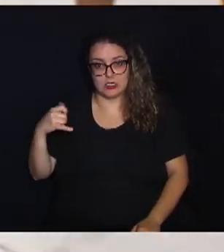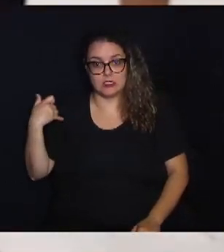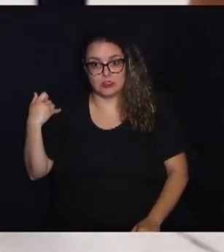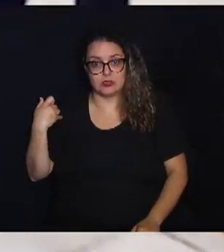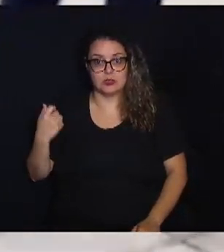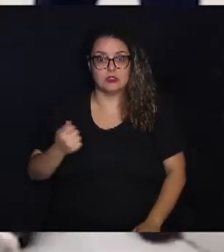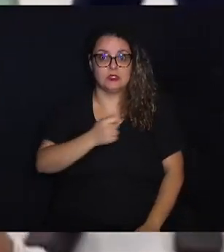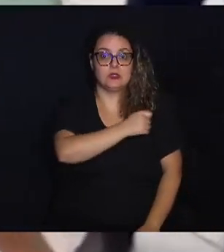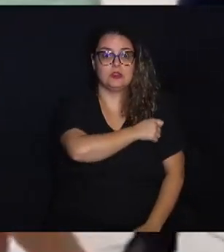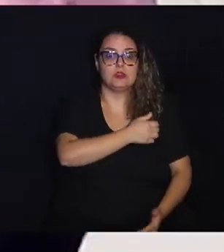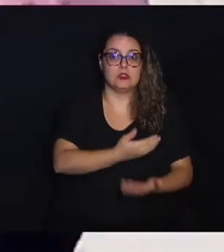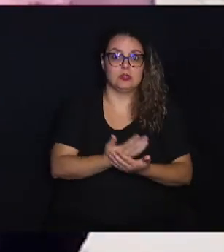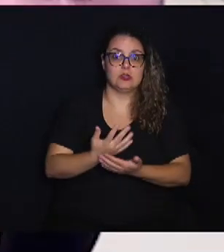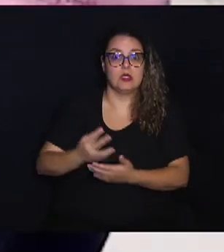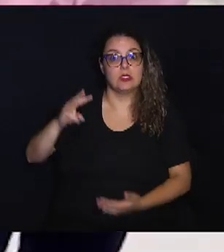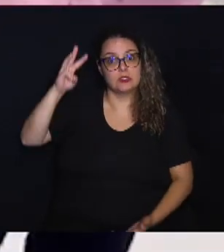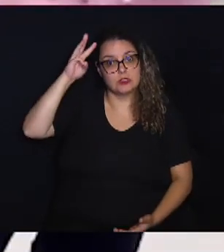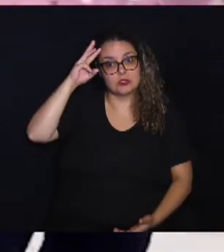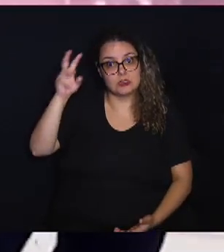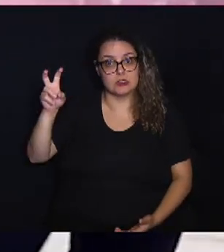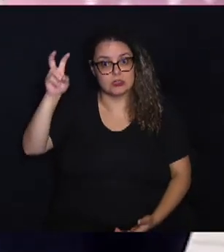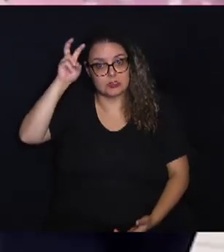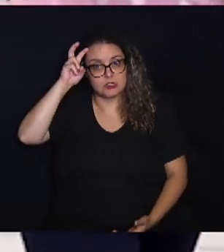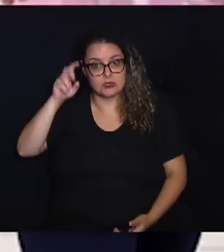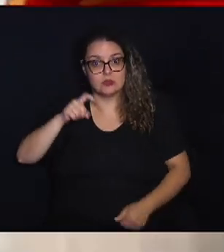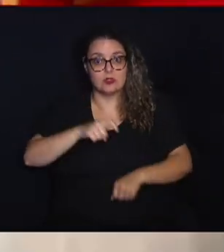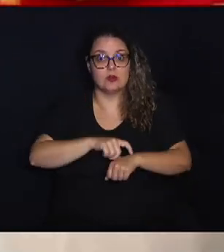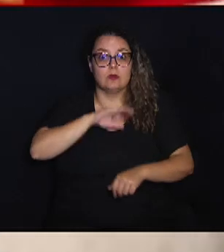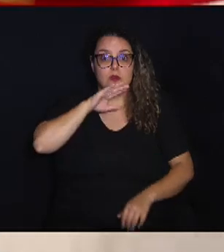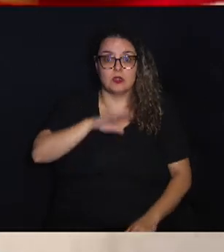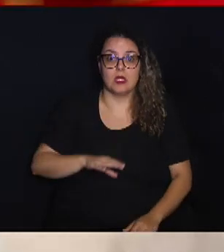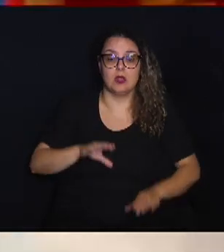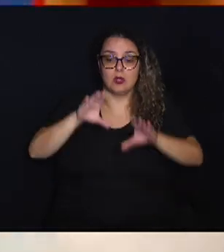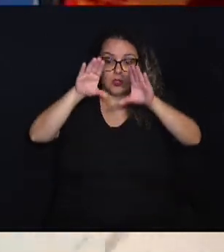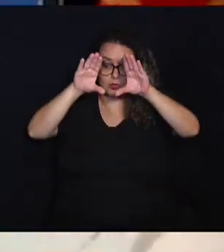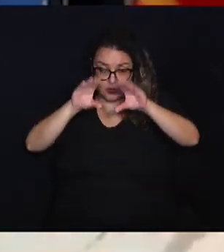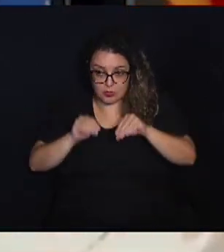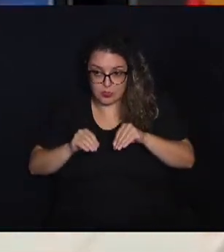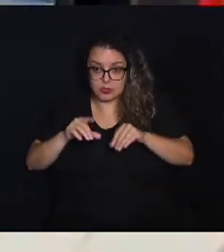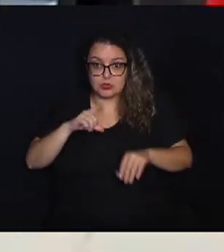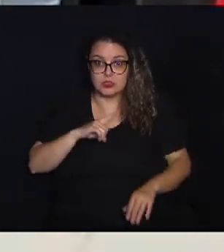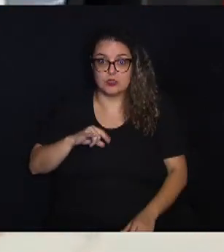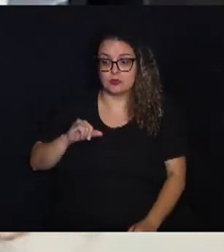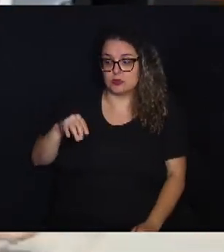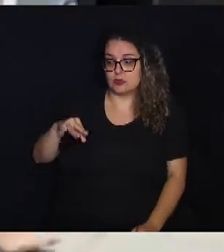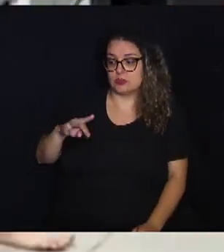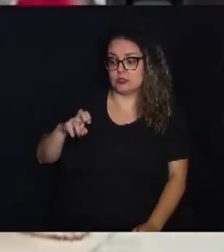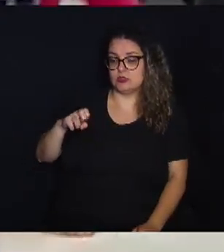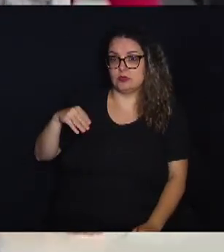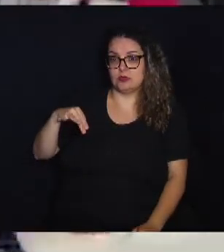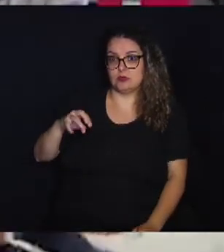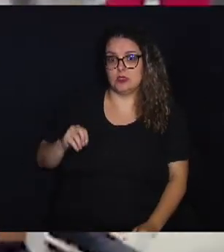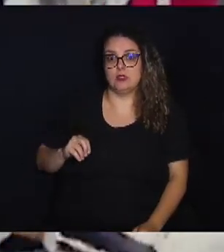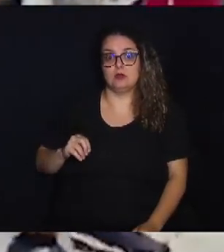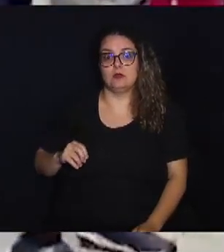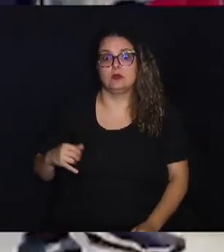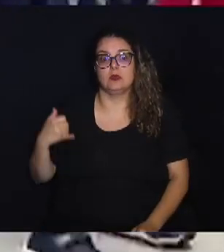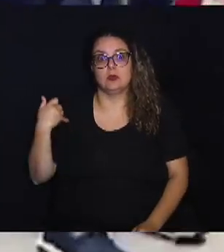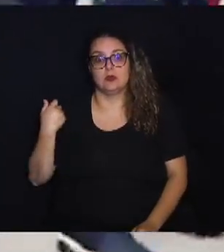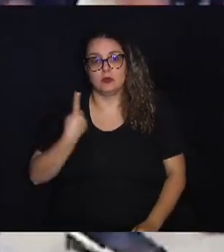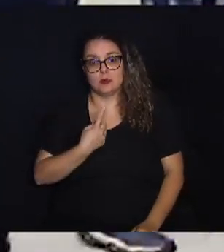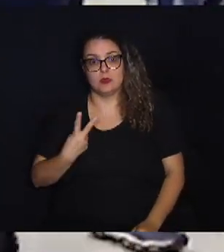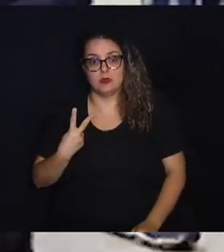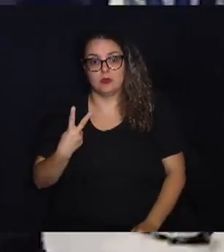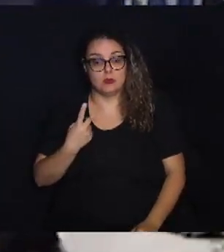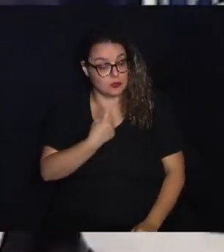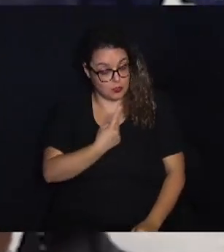aulas de terça e quinta no período da tarde. À noite, nós temos os instrumentos, que são os alunos a partir de 11 anos. E todas